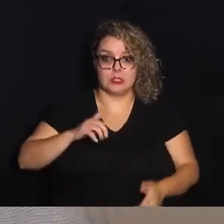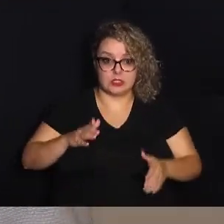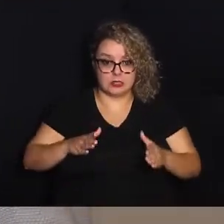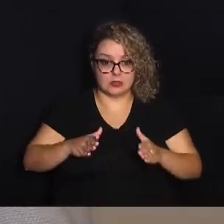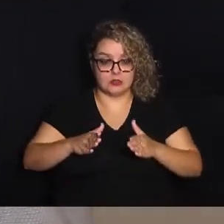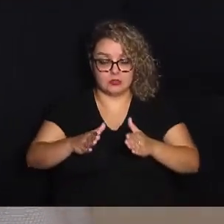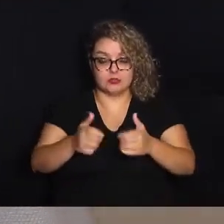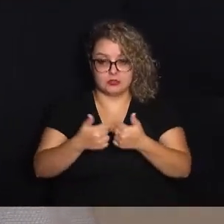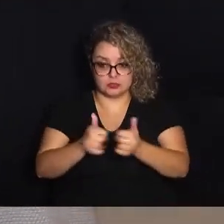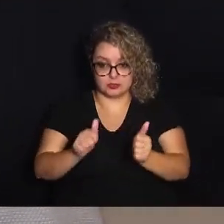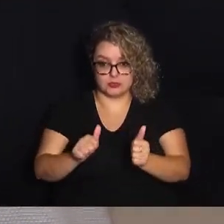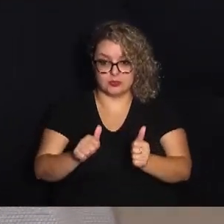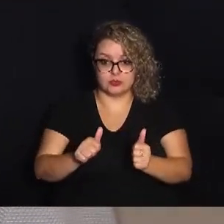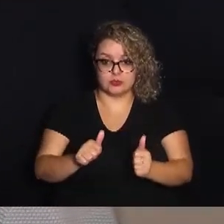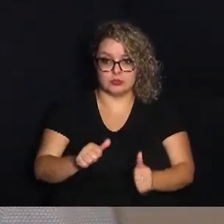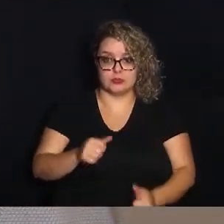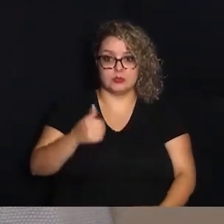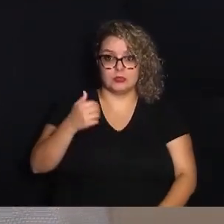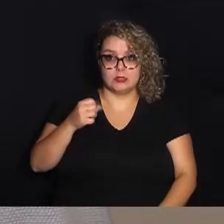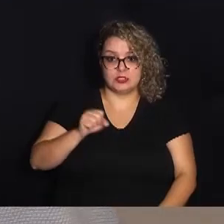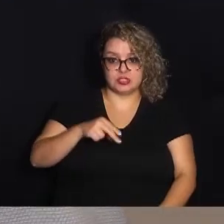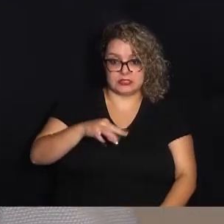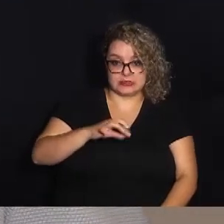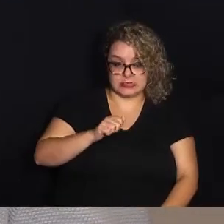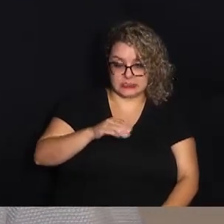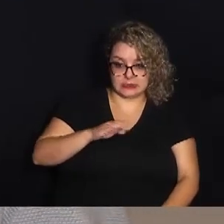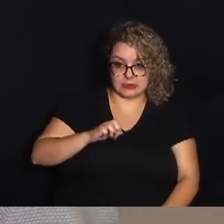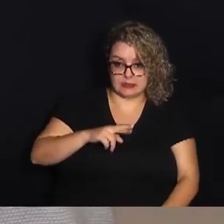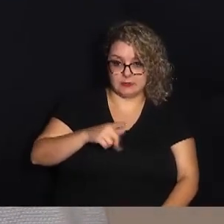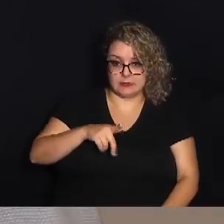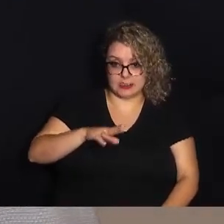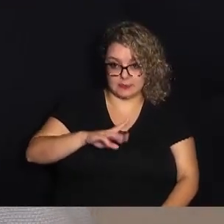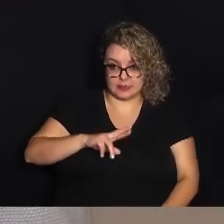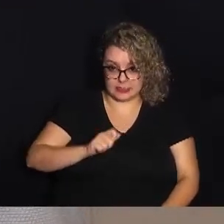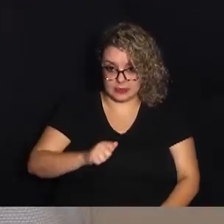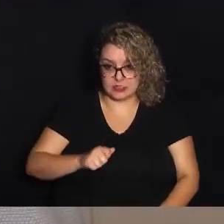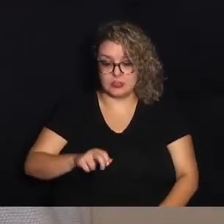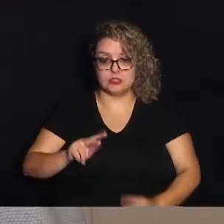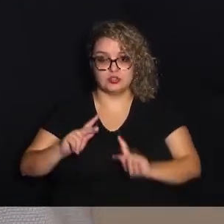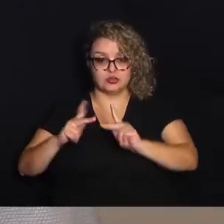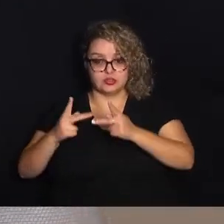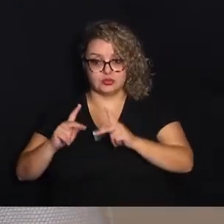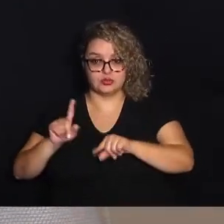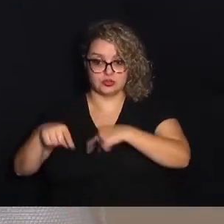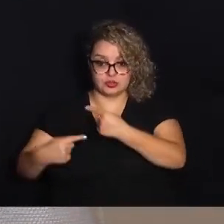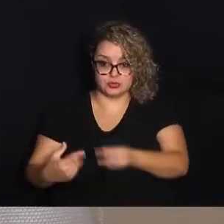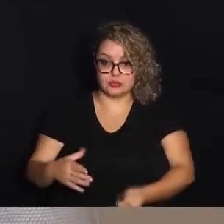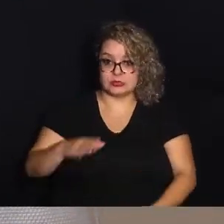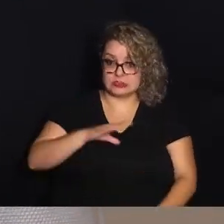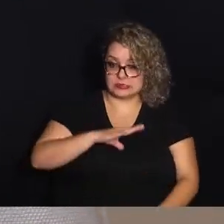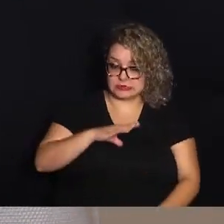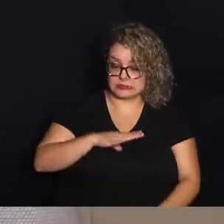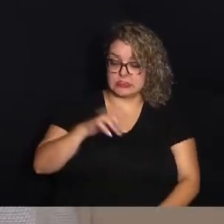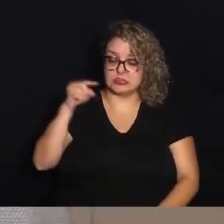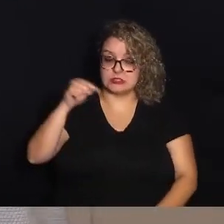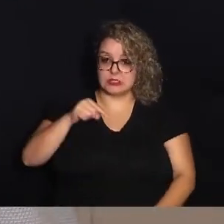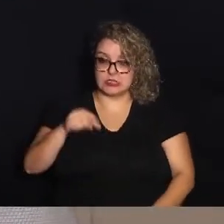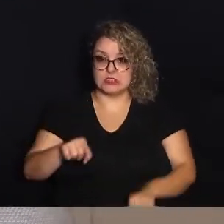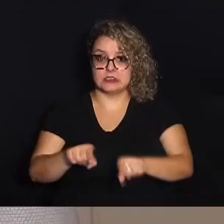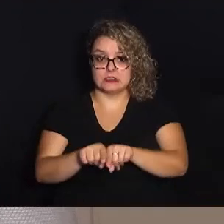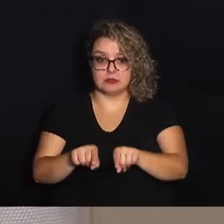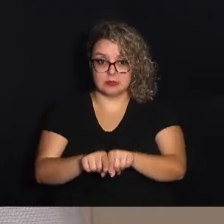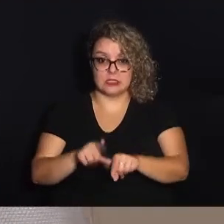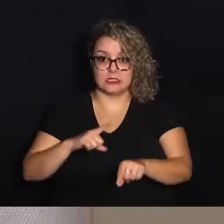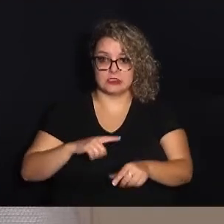corredor de ônibus que ele vem de Santa Bárbara vem de Ortolândia é de outras cidades e ali